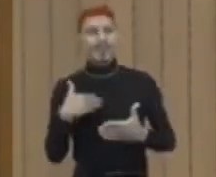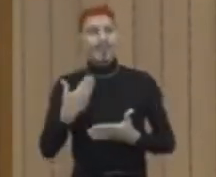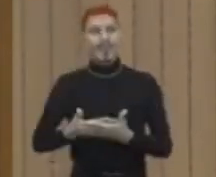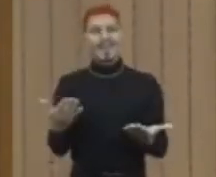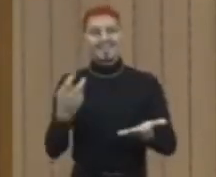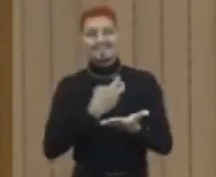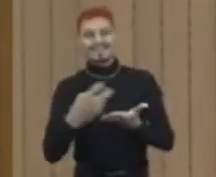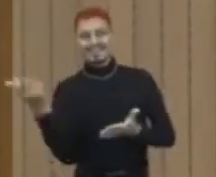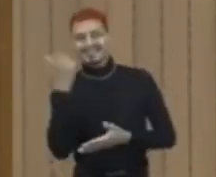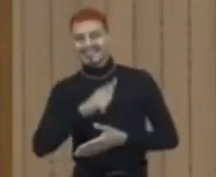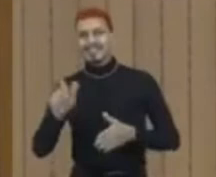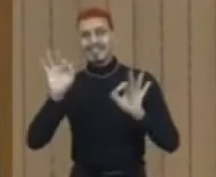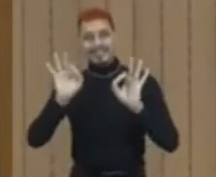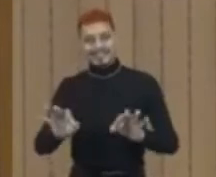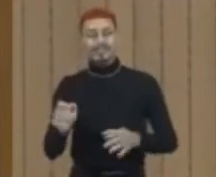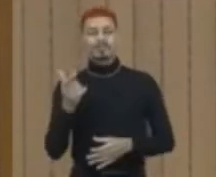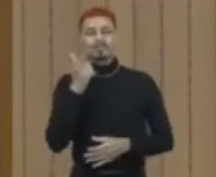sair no papel.